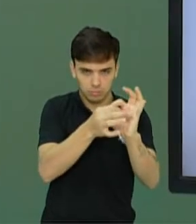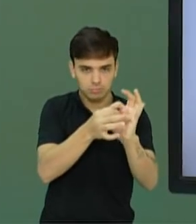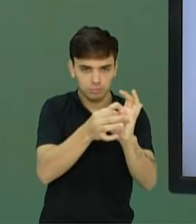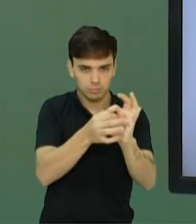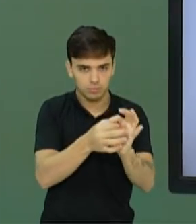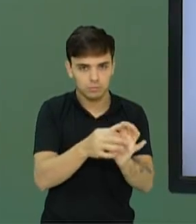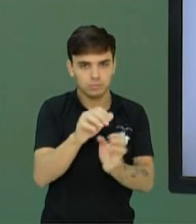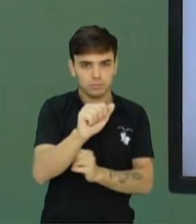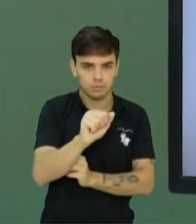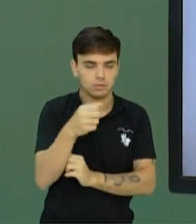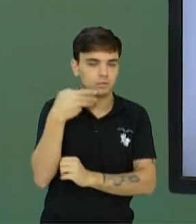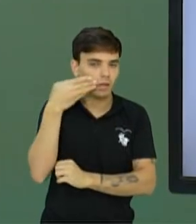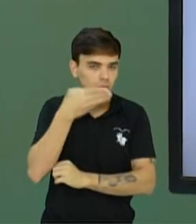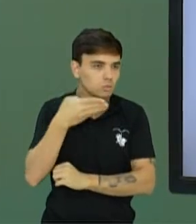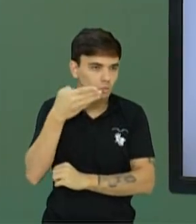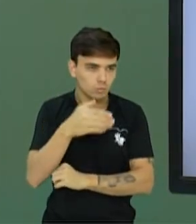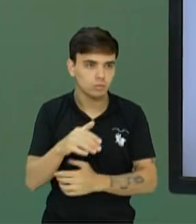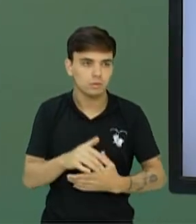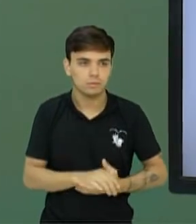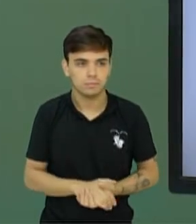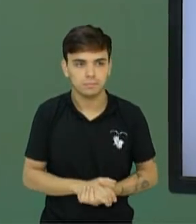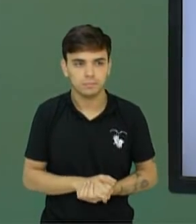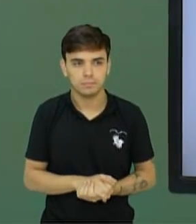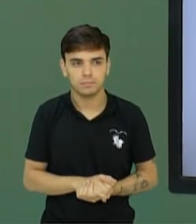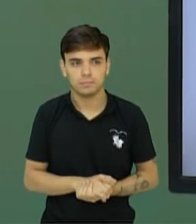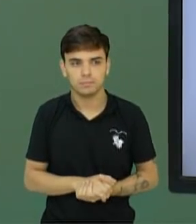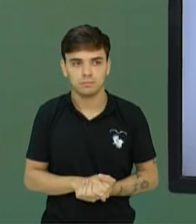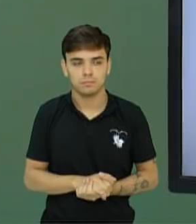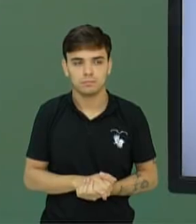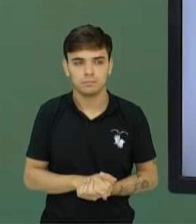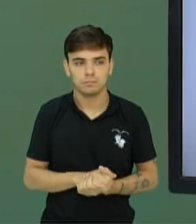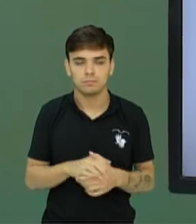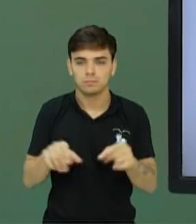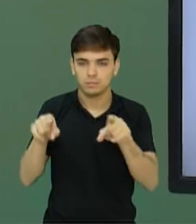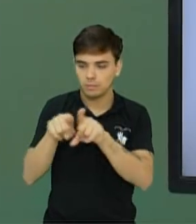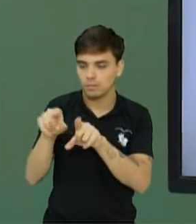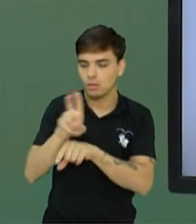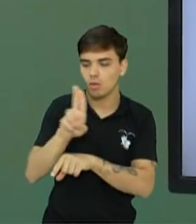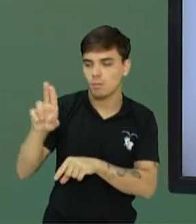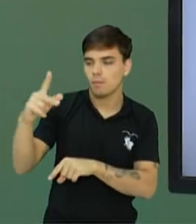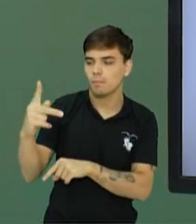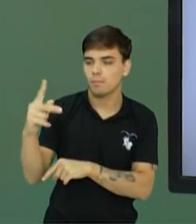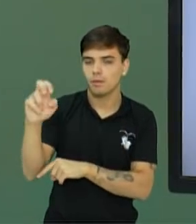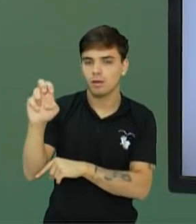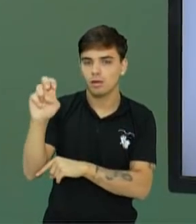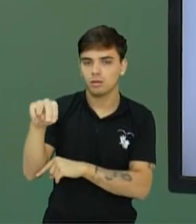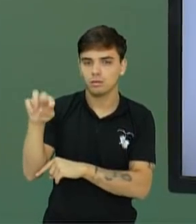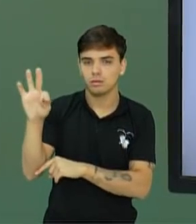um açúcar, ou também chamado de pentose.